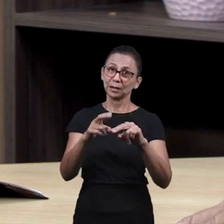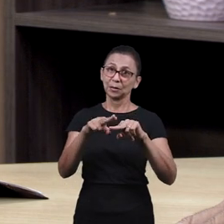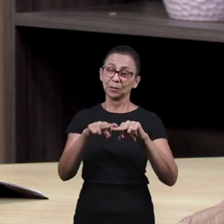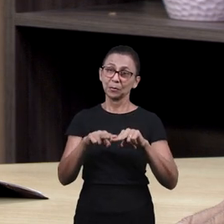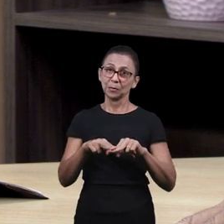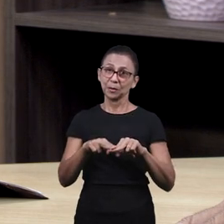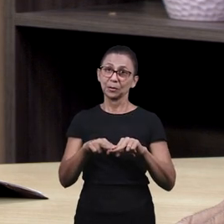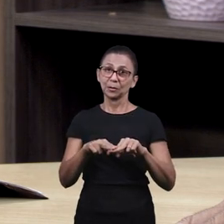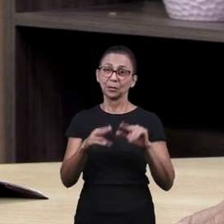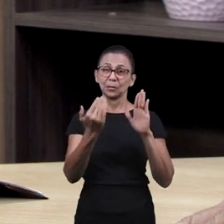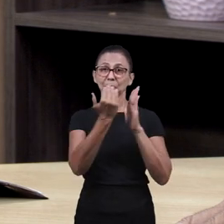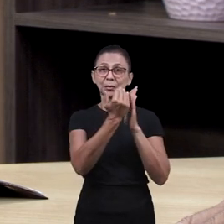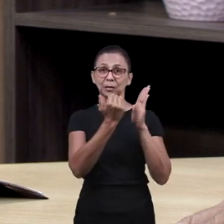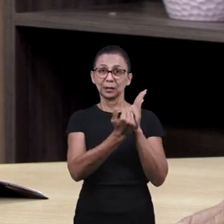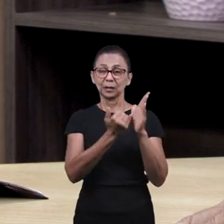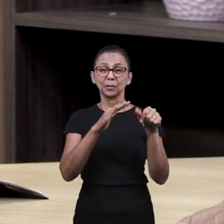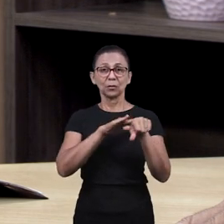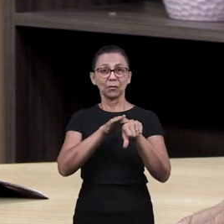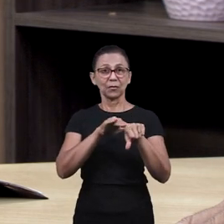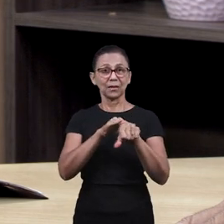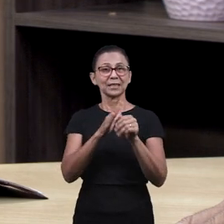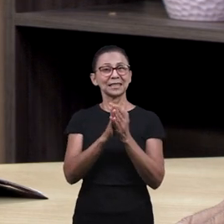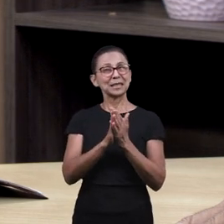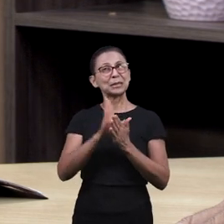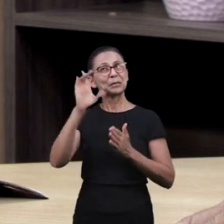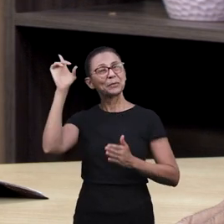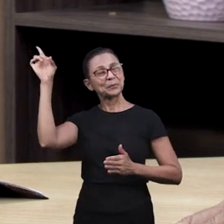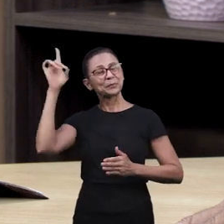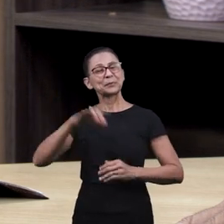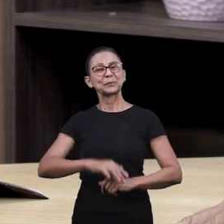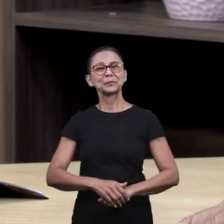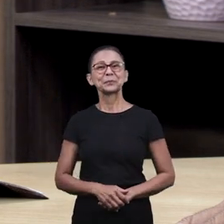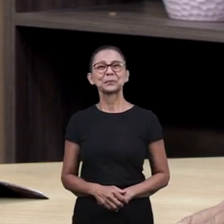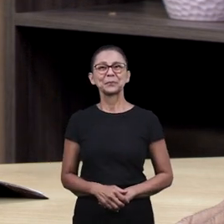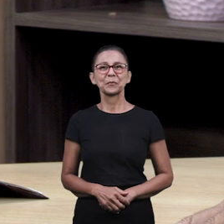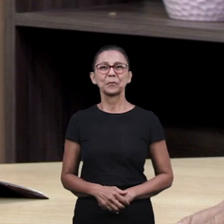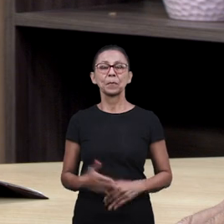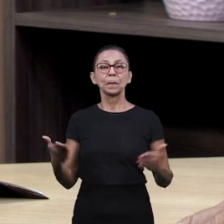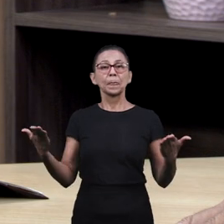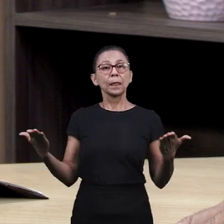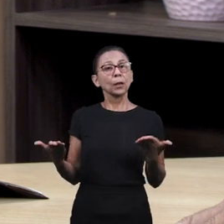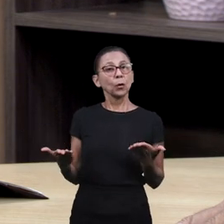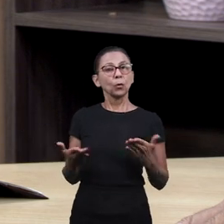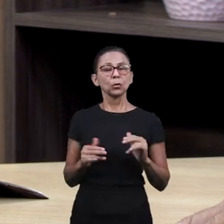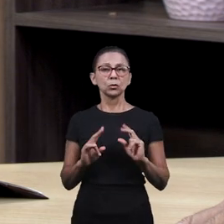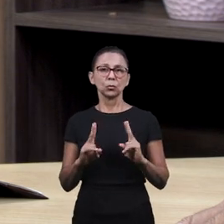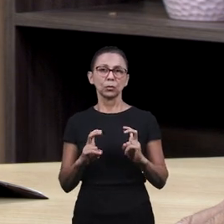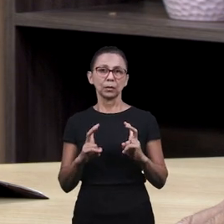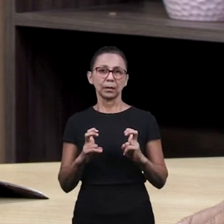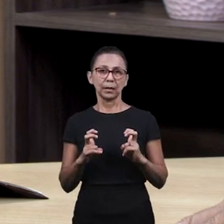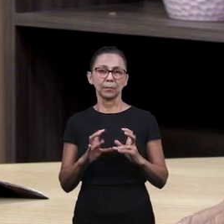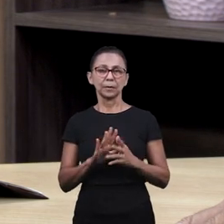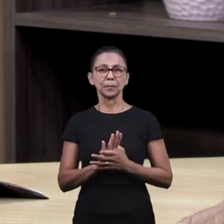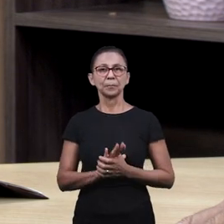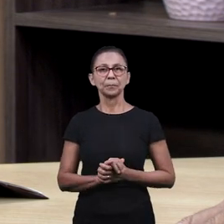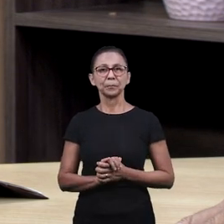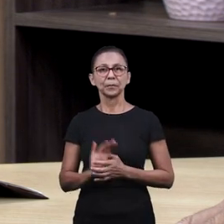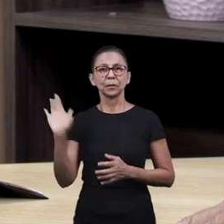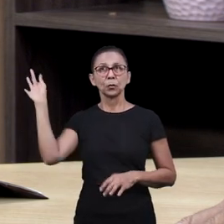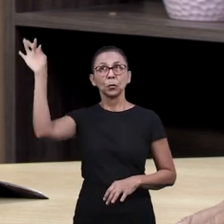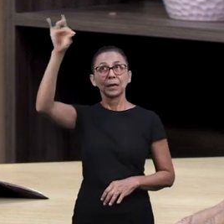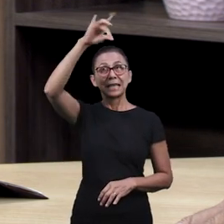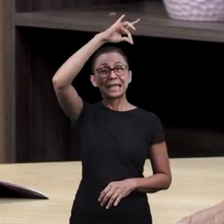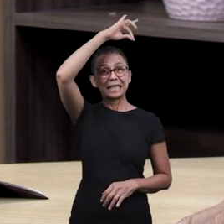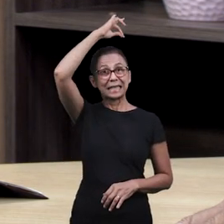Conversas Bíblicas. E para esta edição do programa Conversas Bíblicas, nós estamos tratando do tema O Espírito